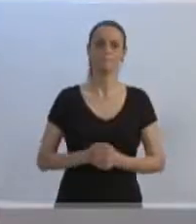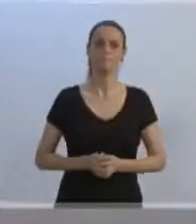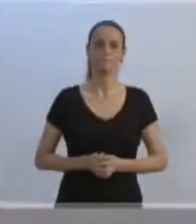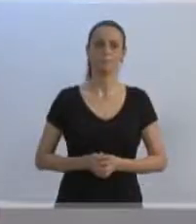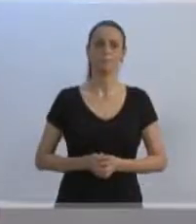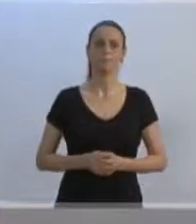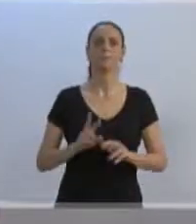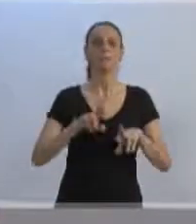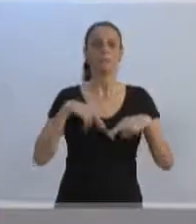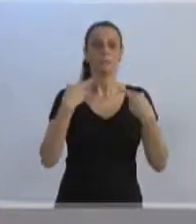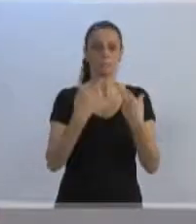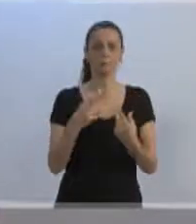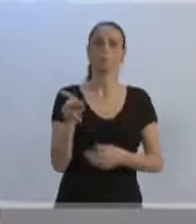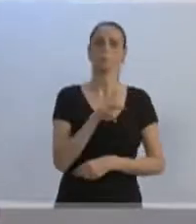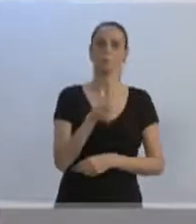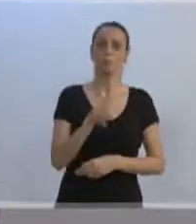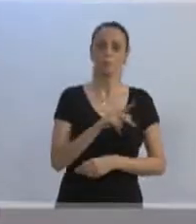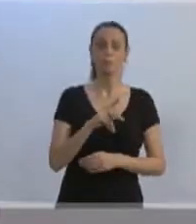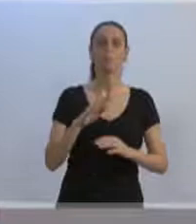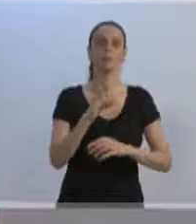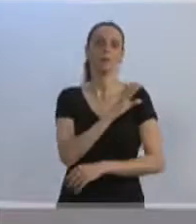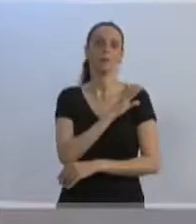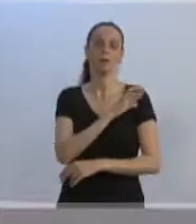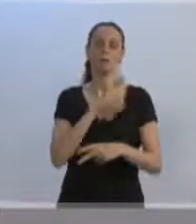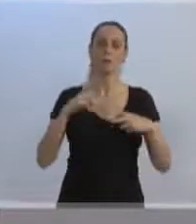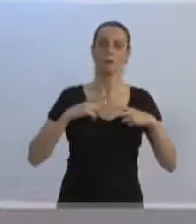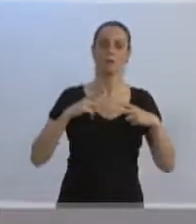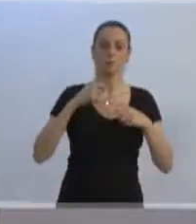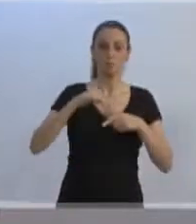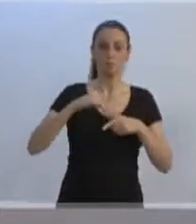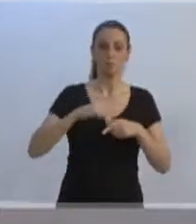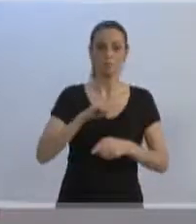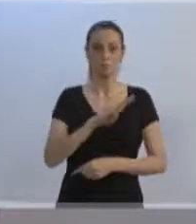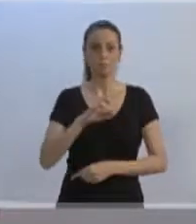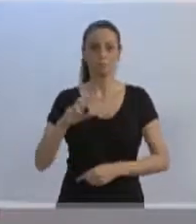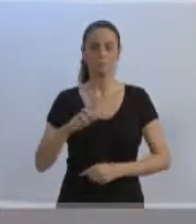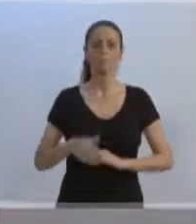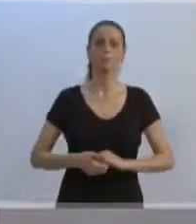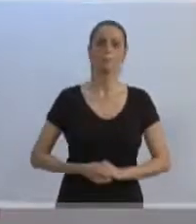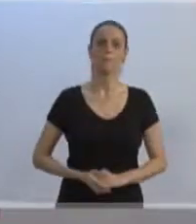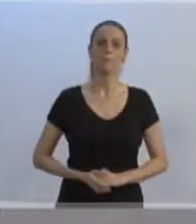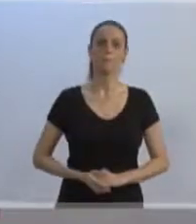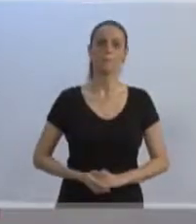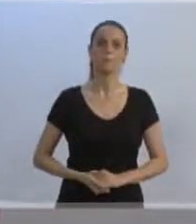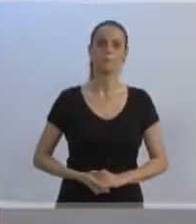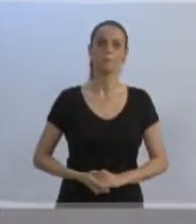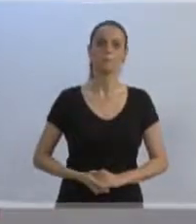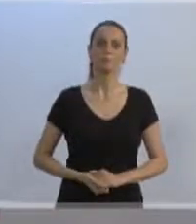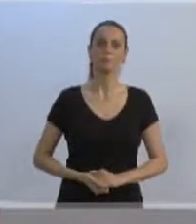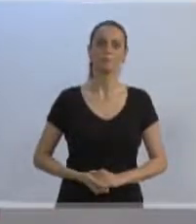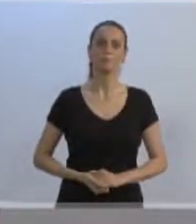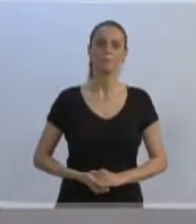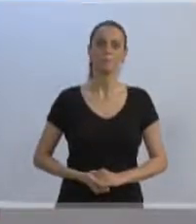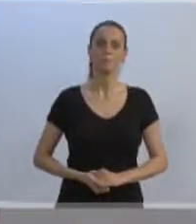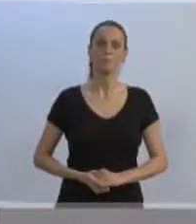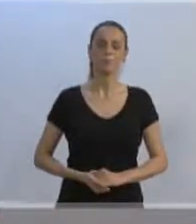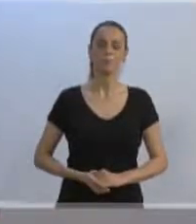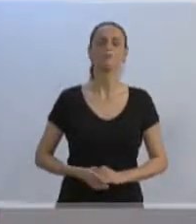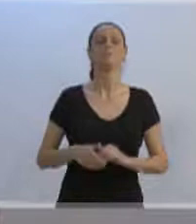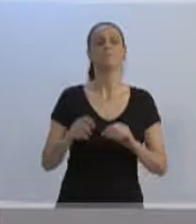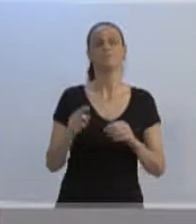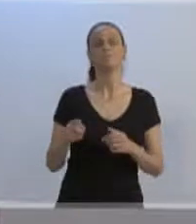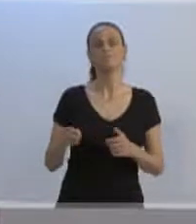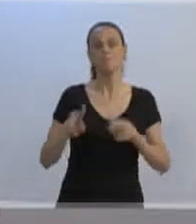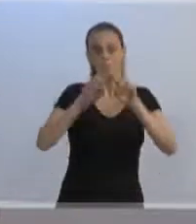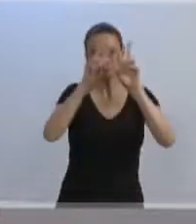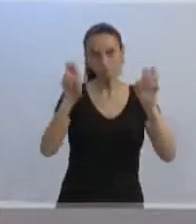com as professoras das creches particulares do município de blumenau é que um dos assuntos que